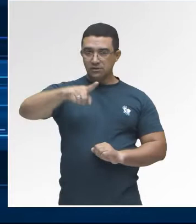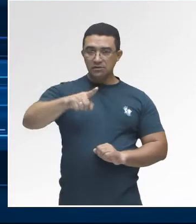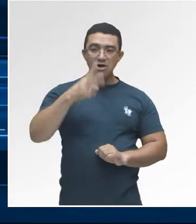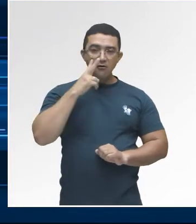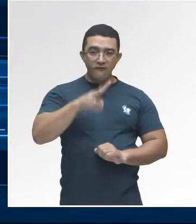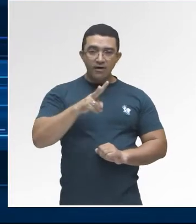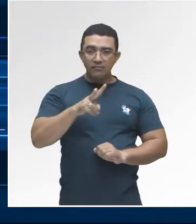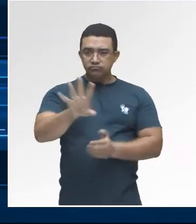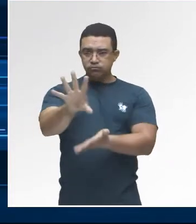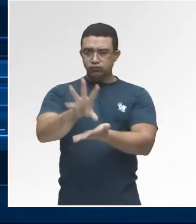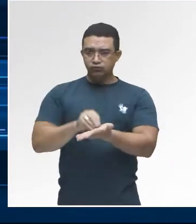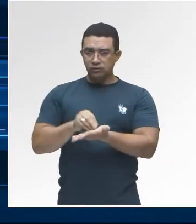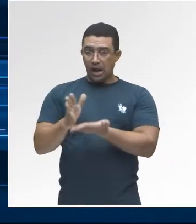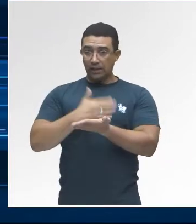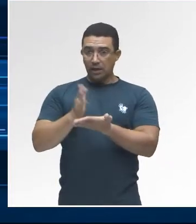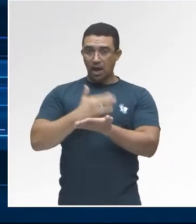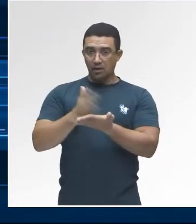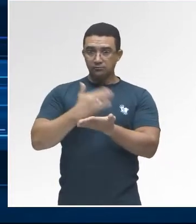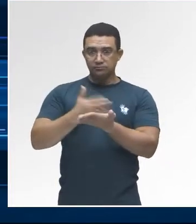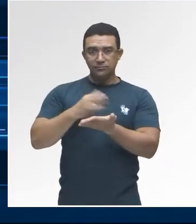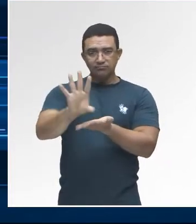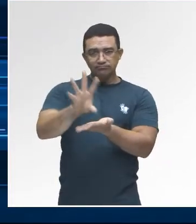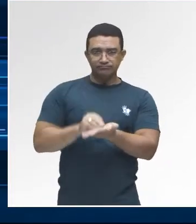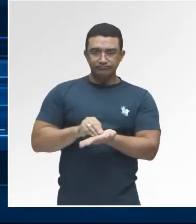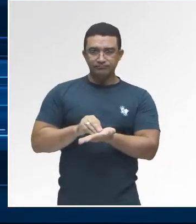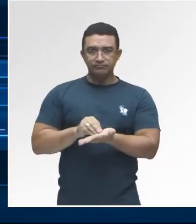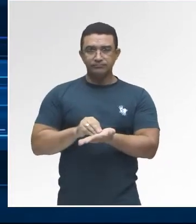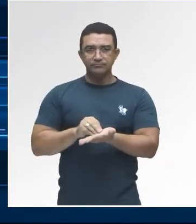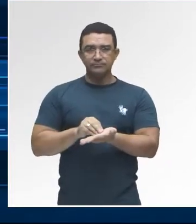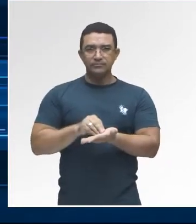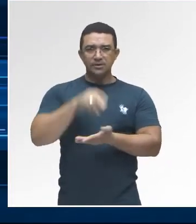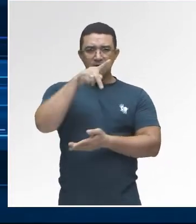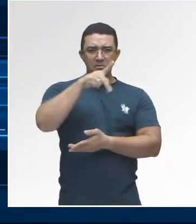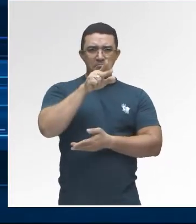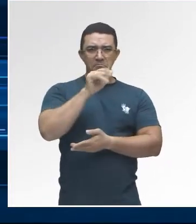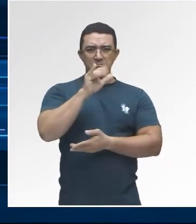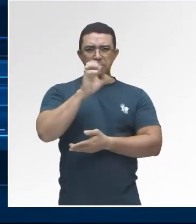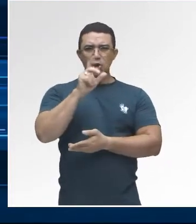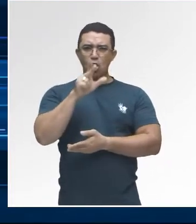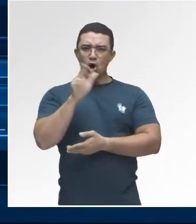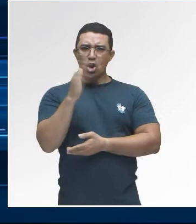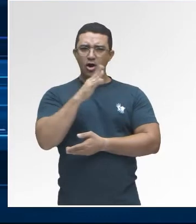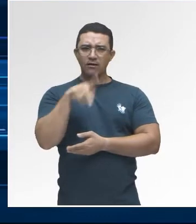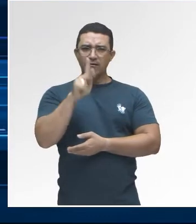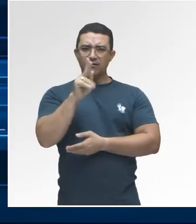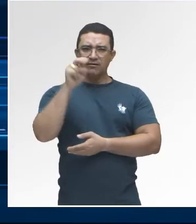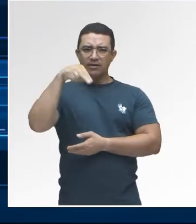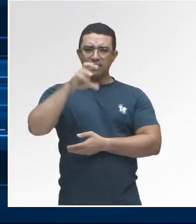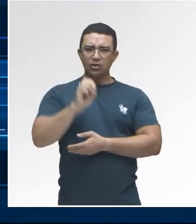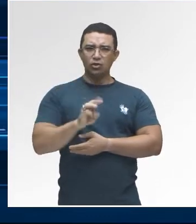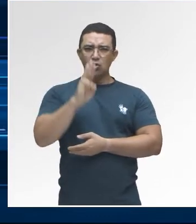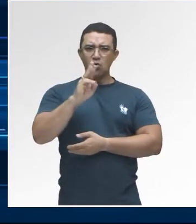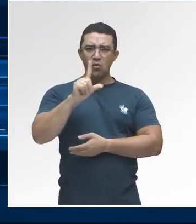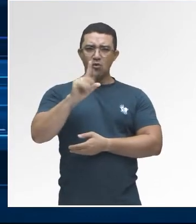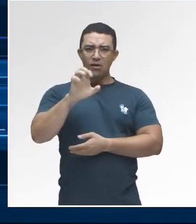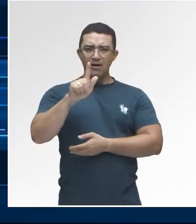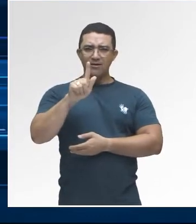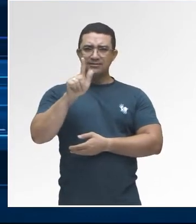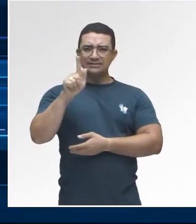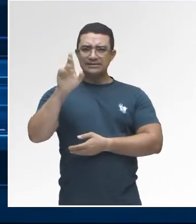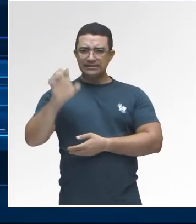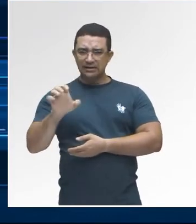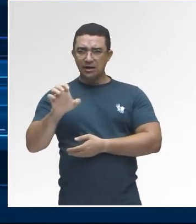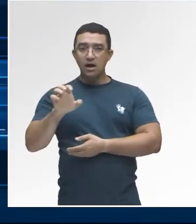batido nenhuma, certo? Prior knowledge? O que é o prior knowledge? Então, o conhecimento prévio de que